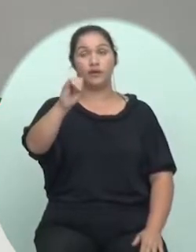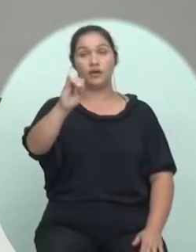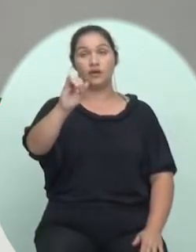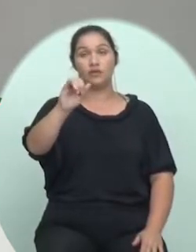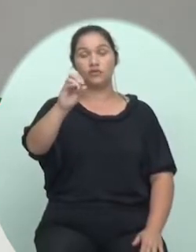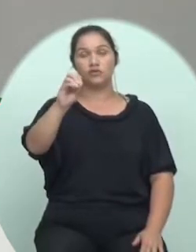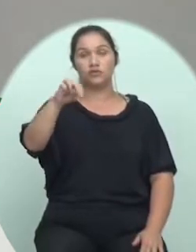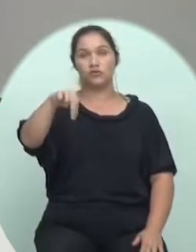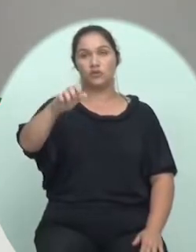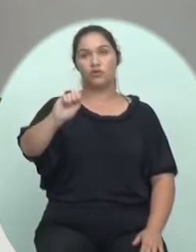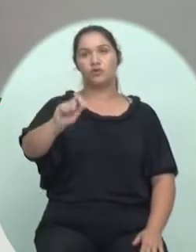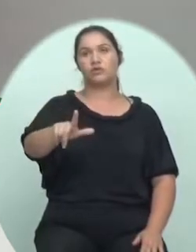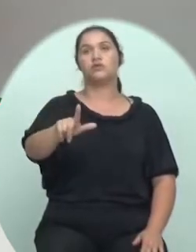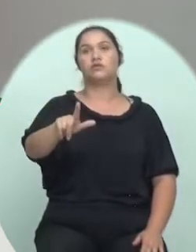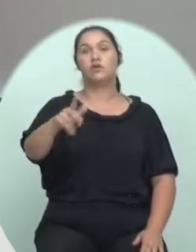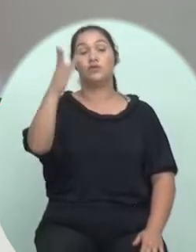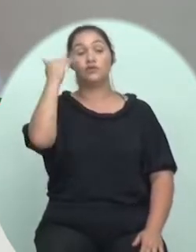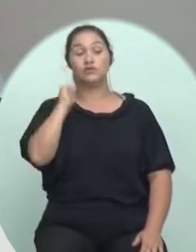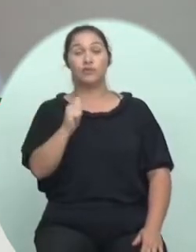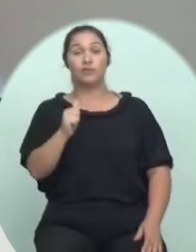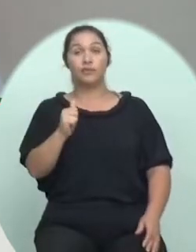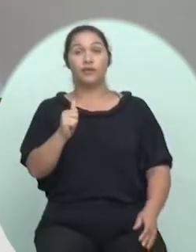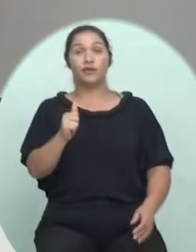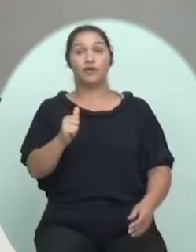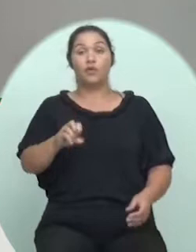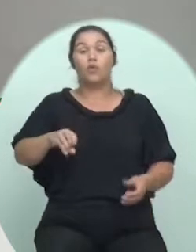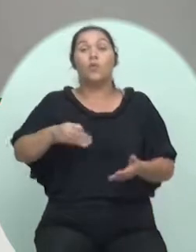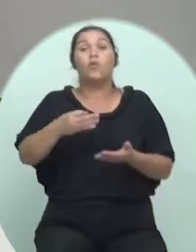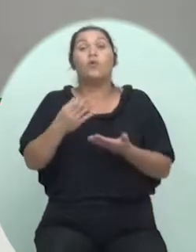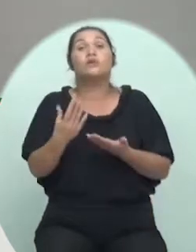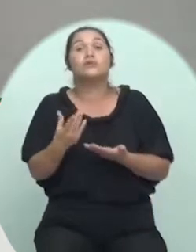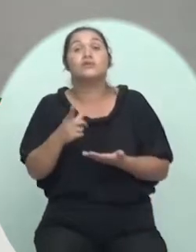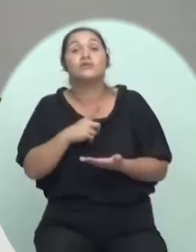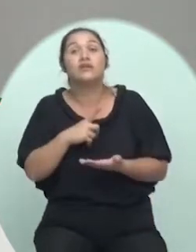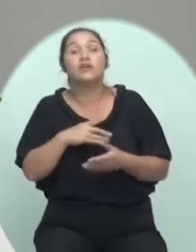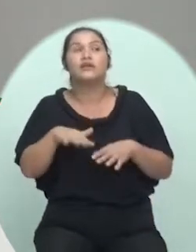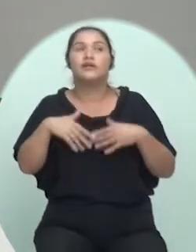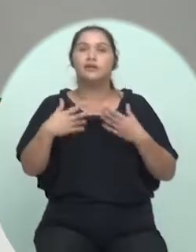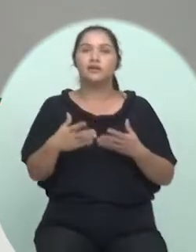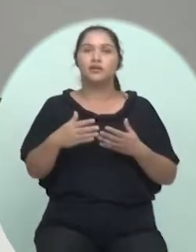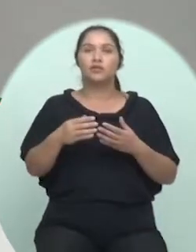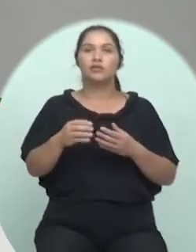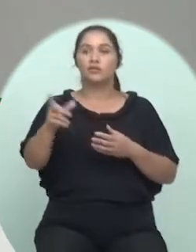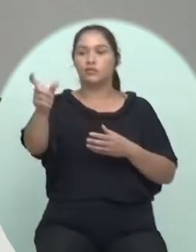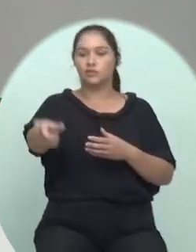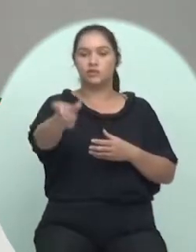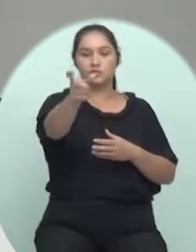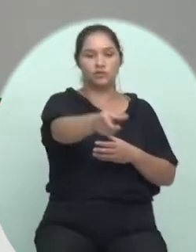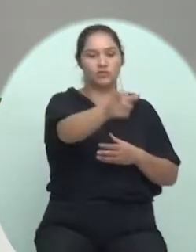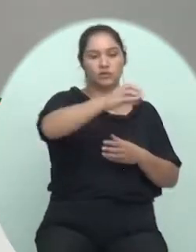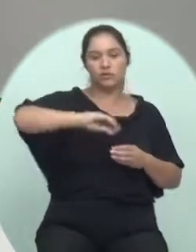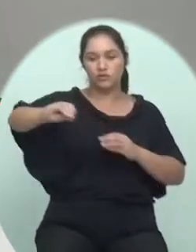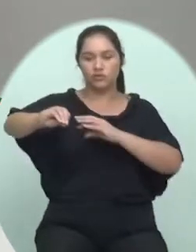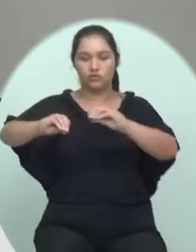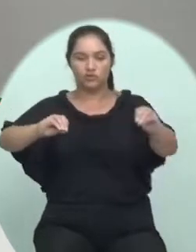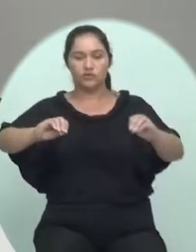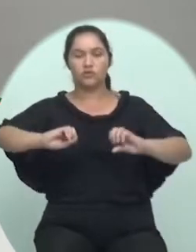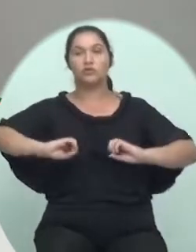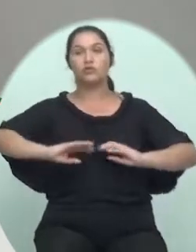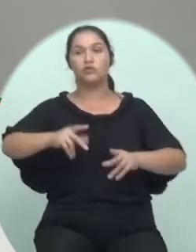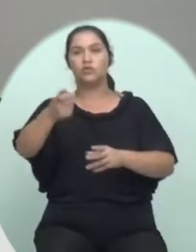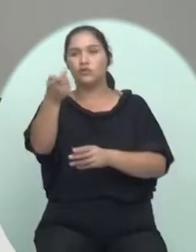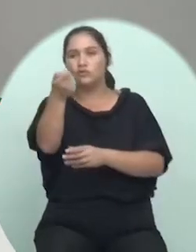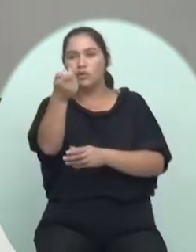e aí cobrar efetivamente aquilo que efetivamente se consome. Estou sendo redundante nas minhas palavras, mas para deixar